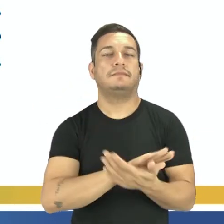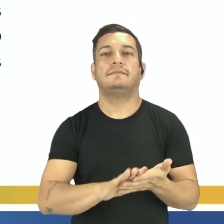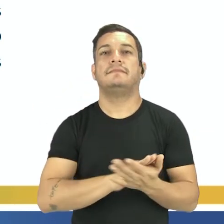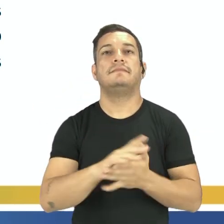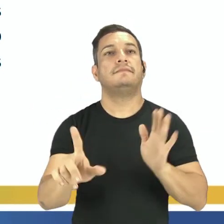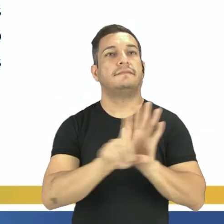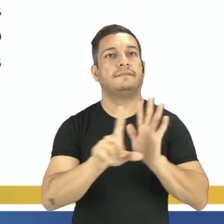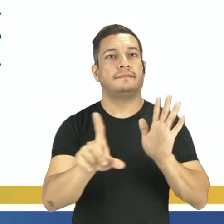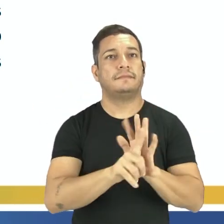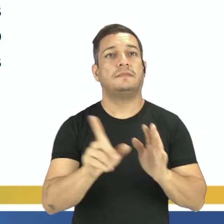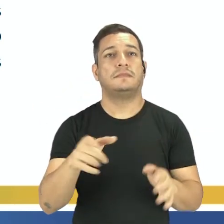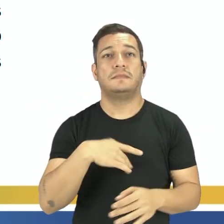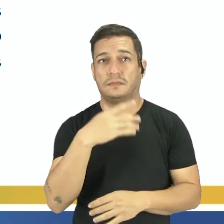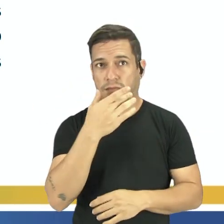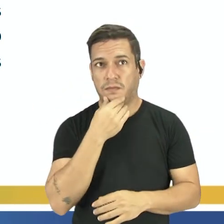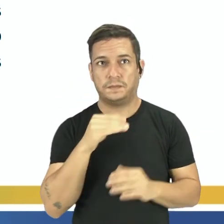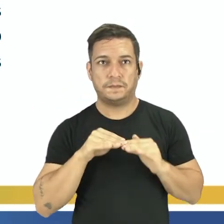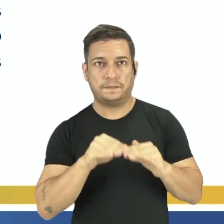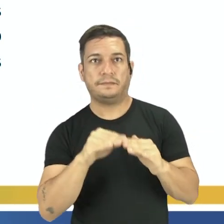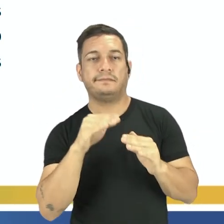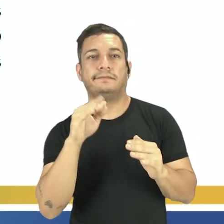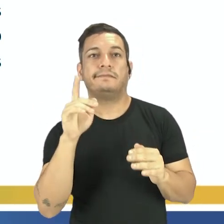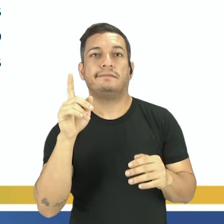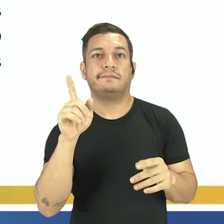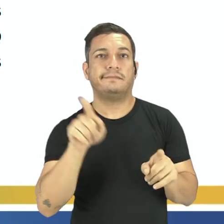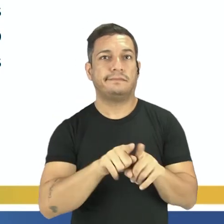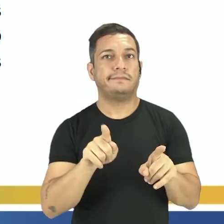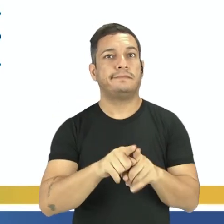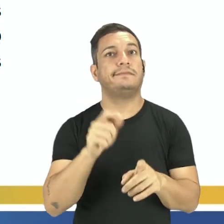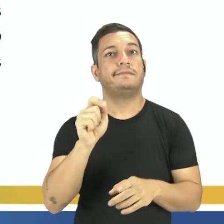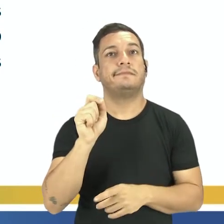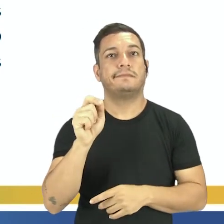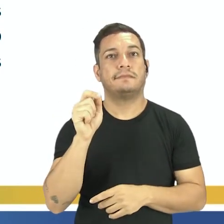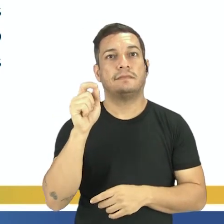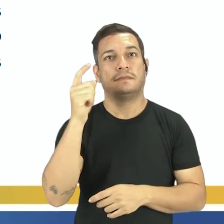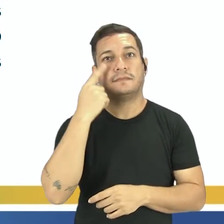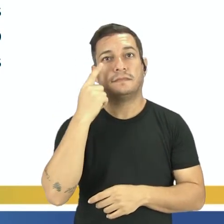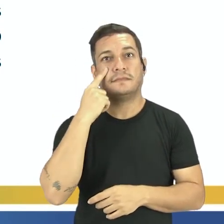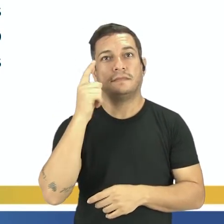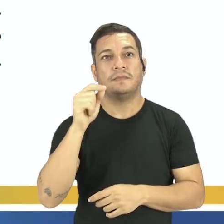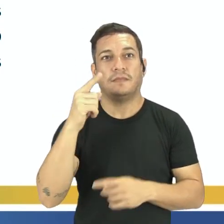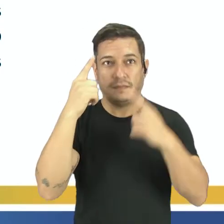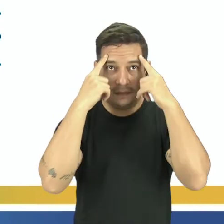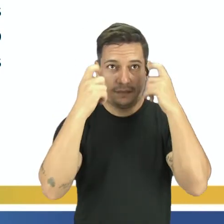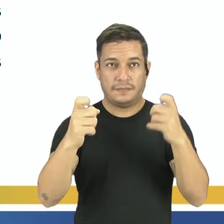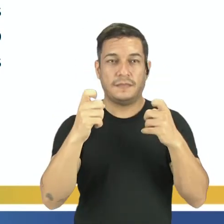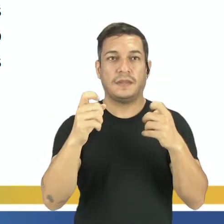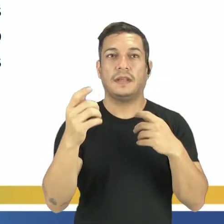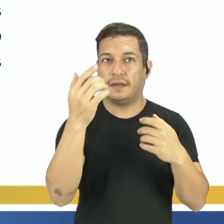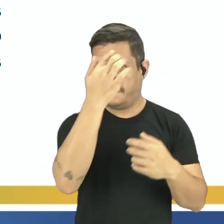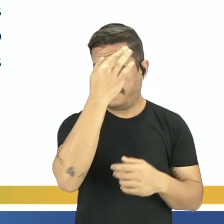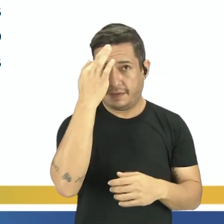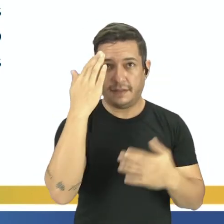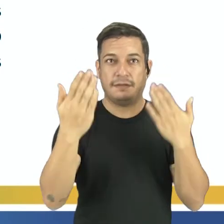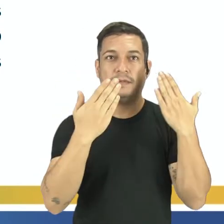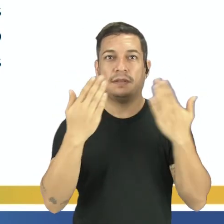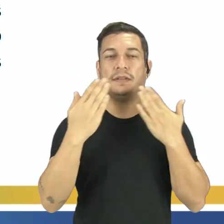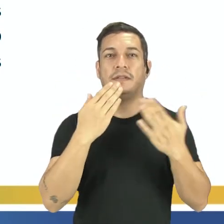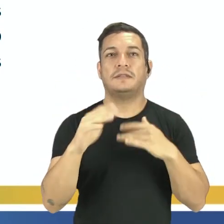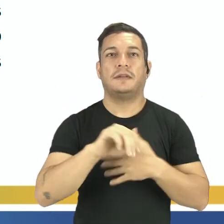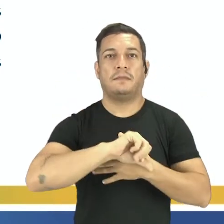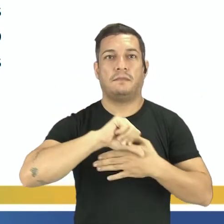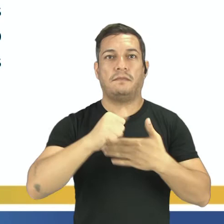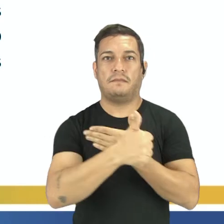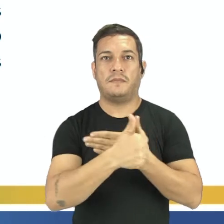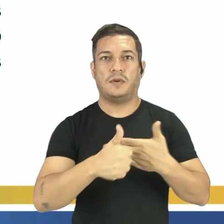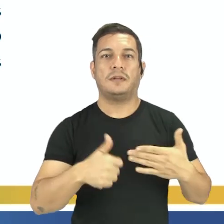as ditas leis. E os agressores, por sua vez, persistem, provocando violências físicas, psicológicas, morais, etc.